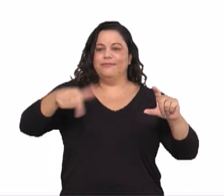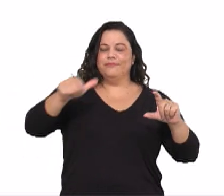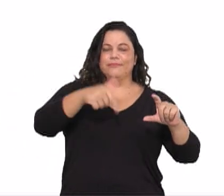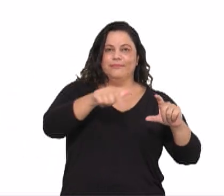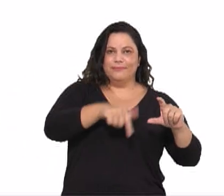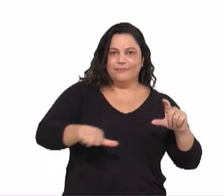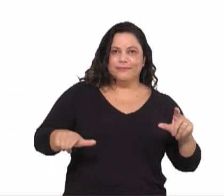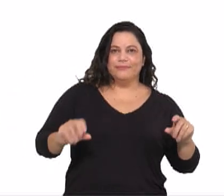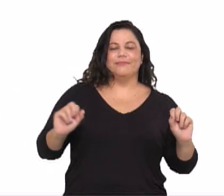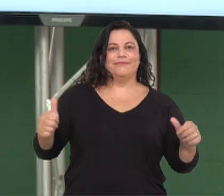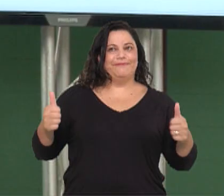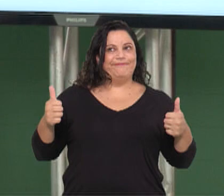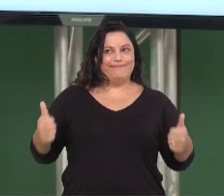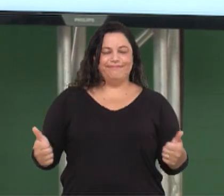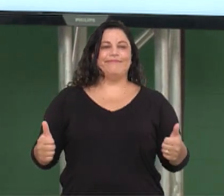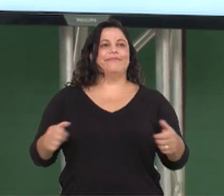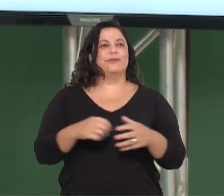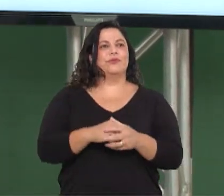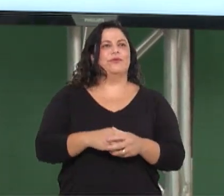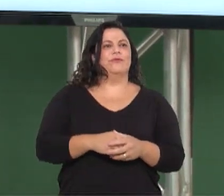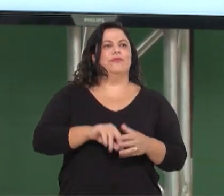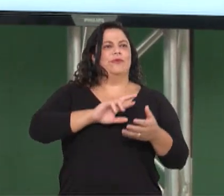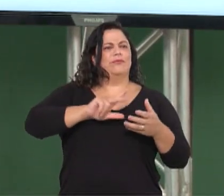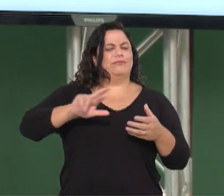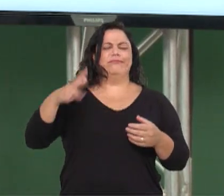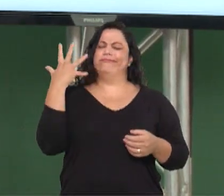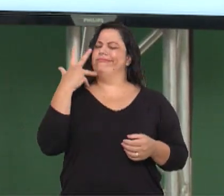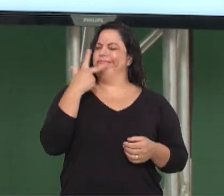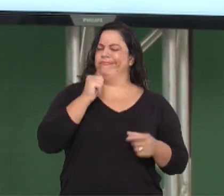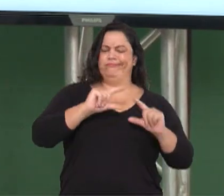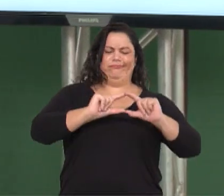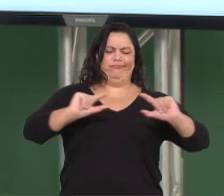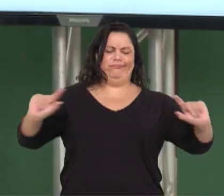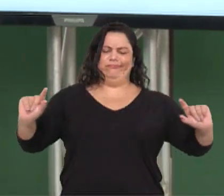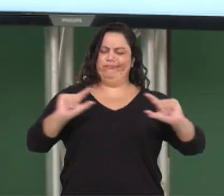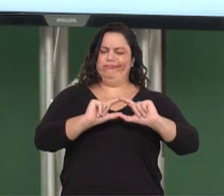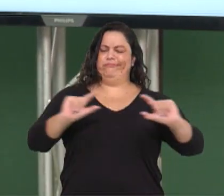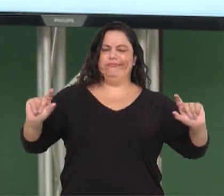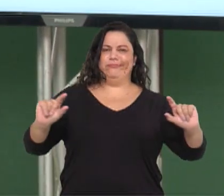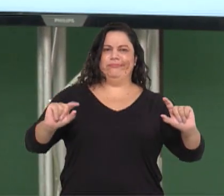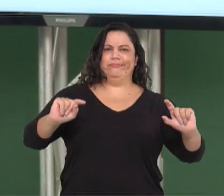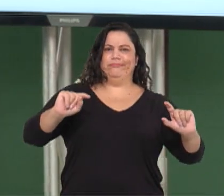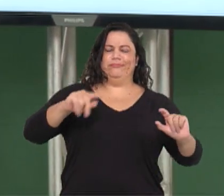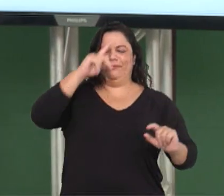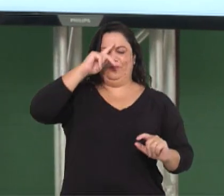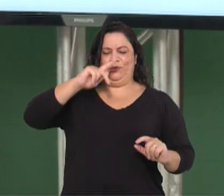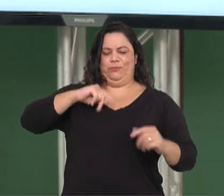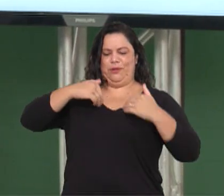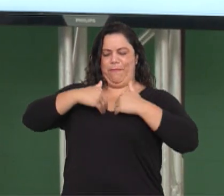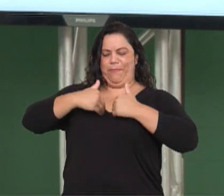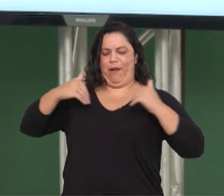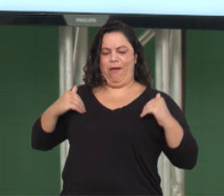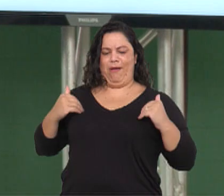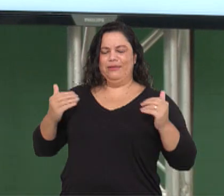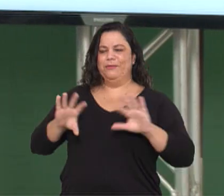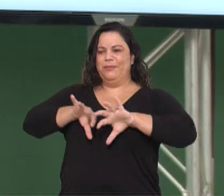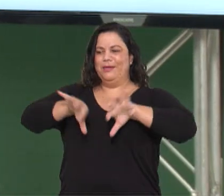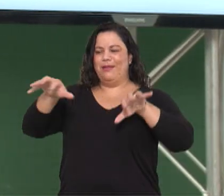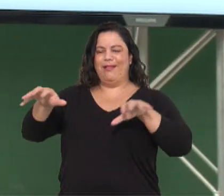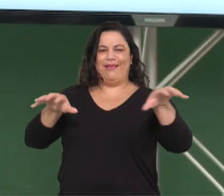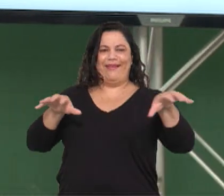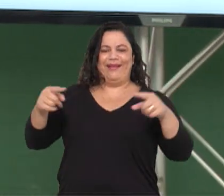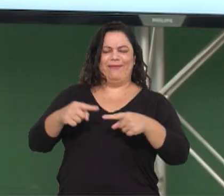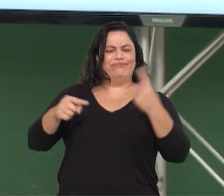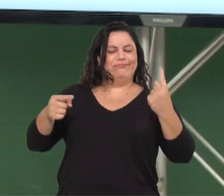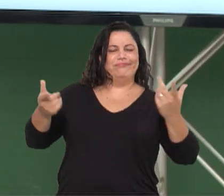palavras que se repetem. E olha que bonito que ficou isso. Uma parte de mim é outra. Interessante, né?